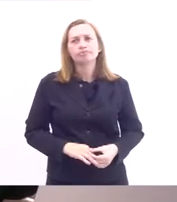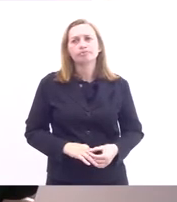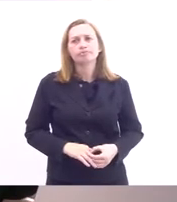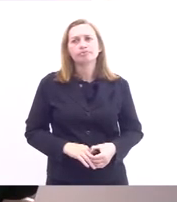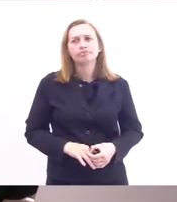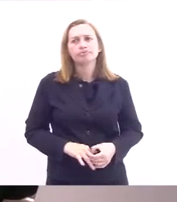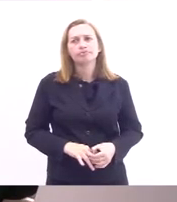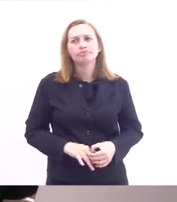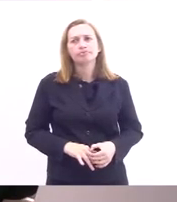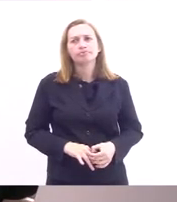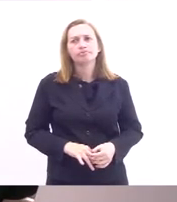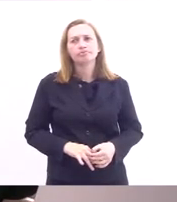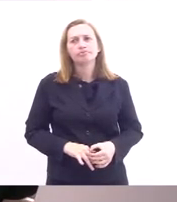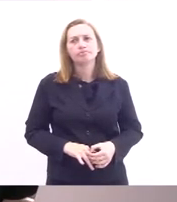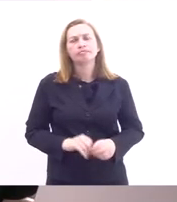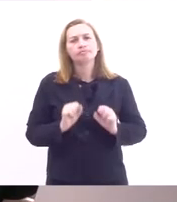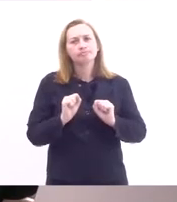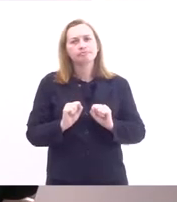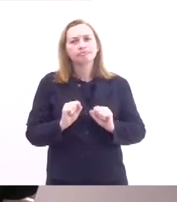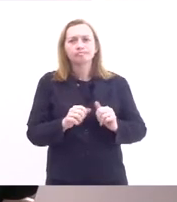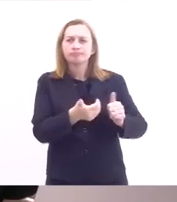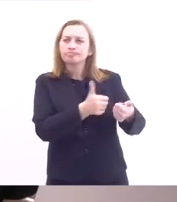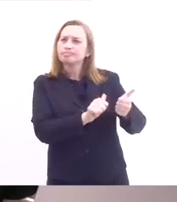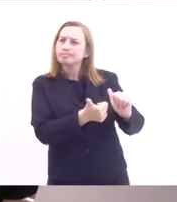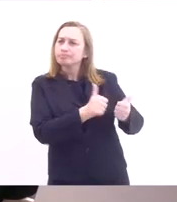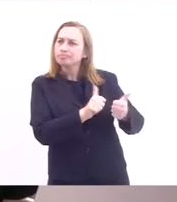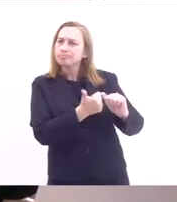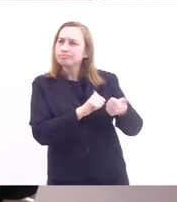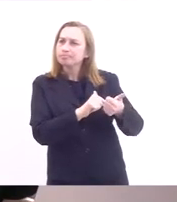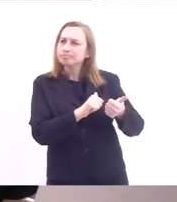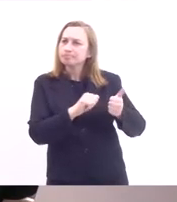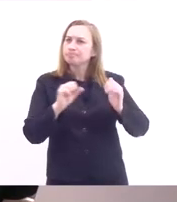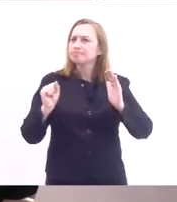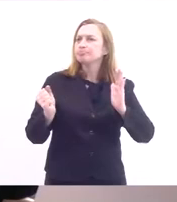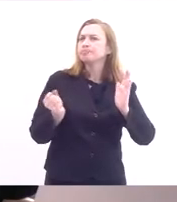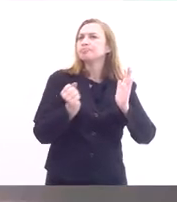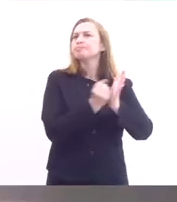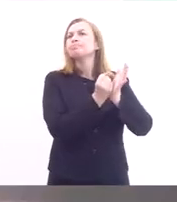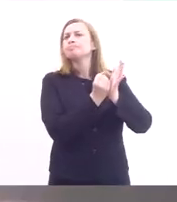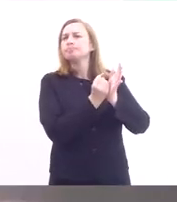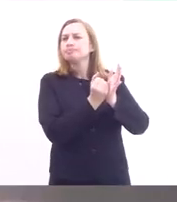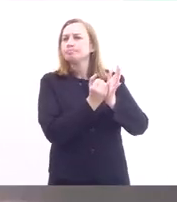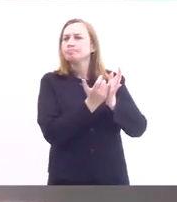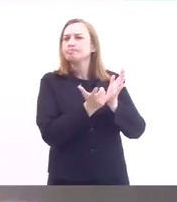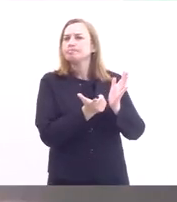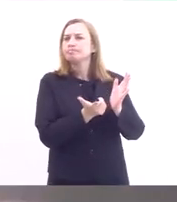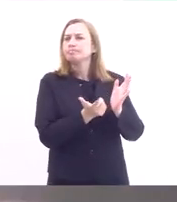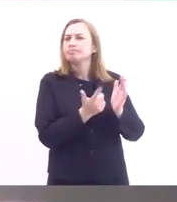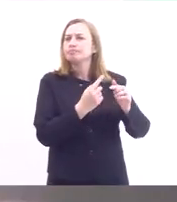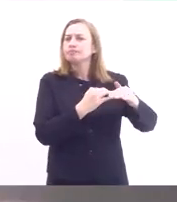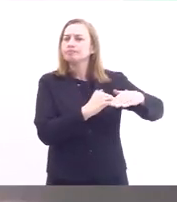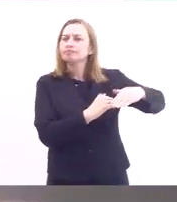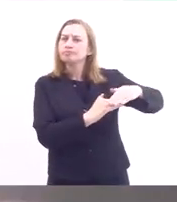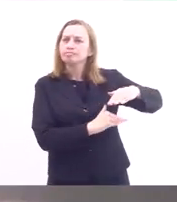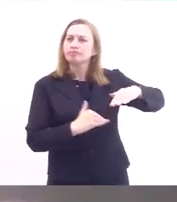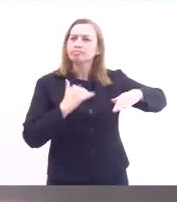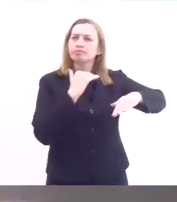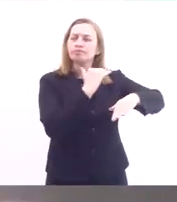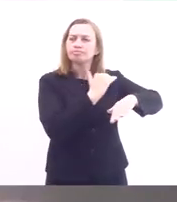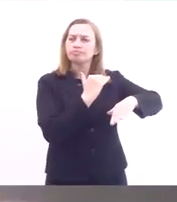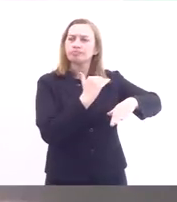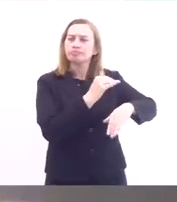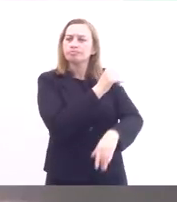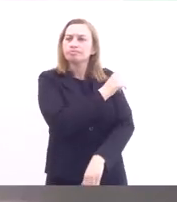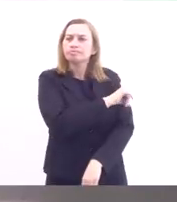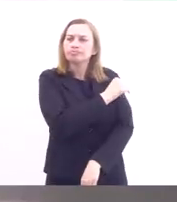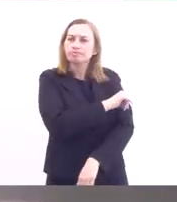pudesse fazer uma avaliação do impacto do Super Rio